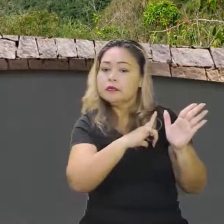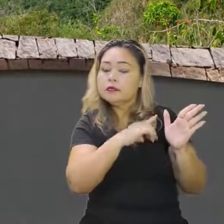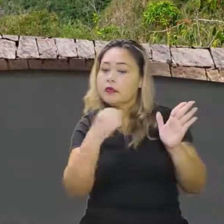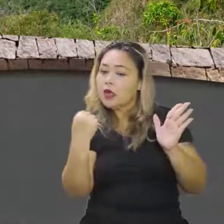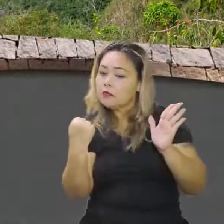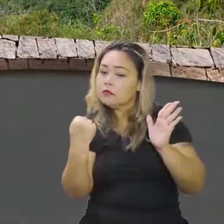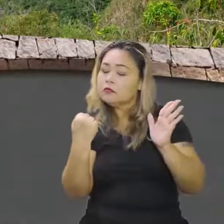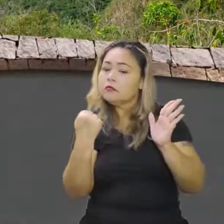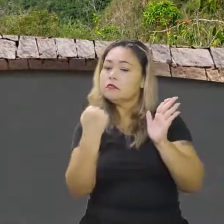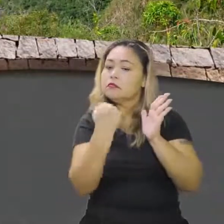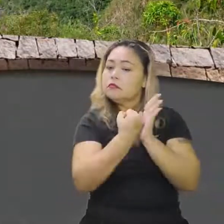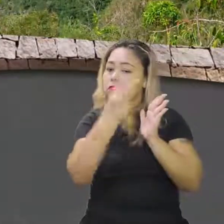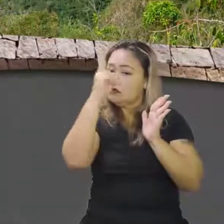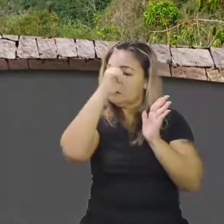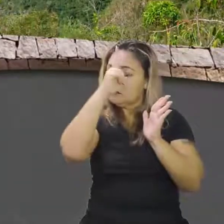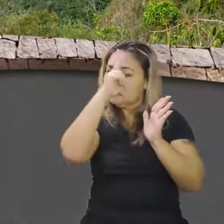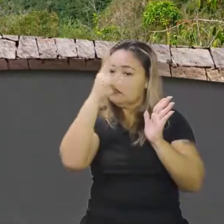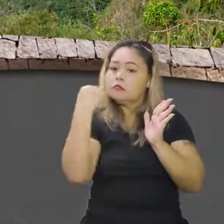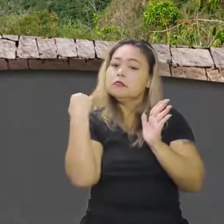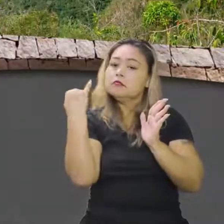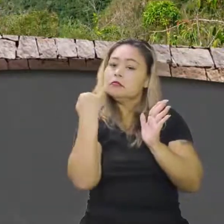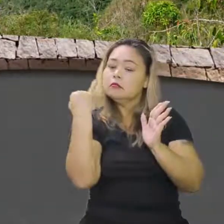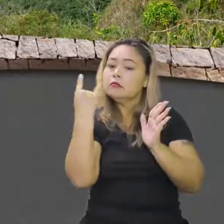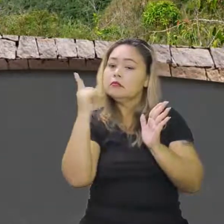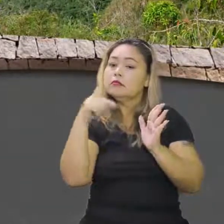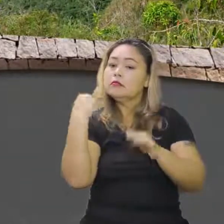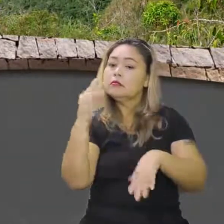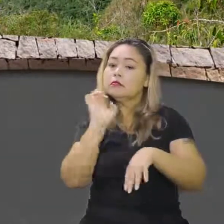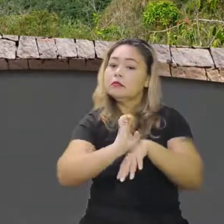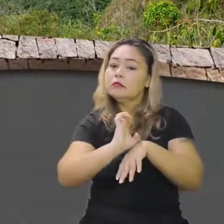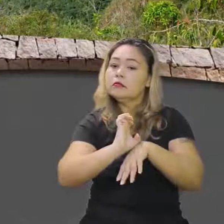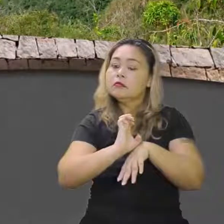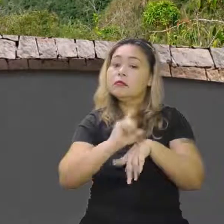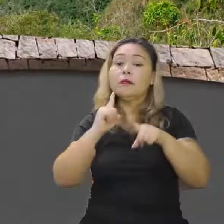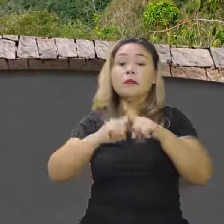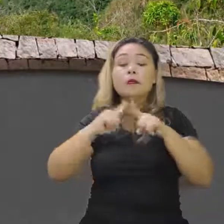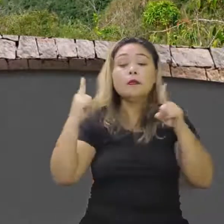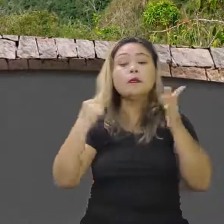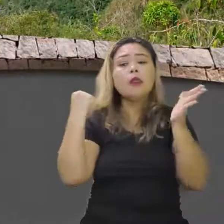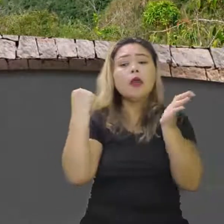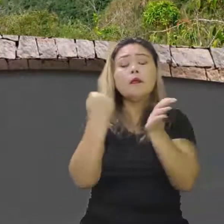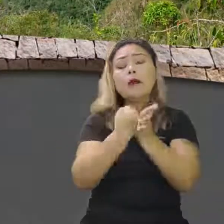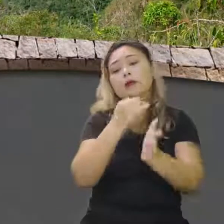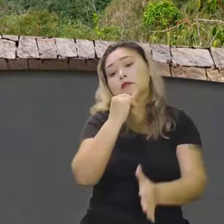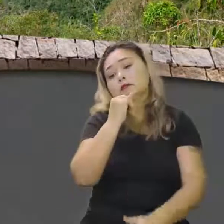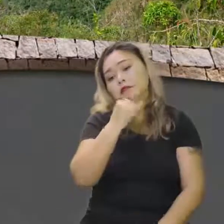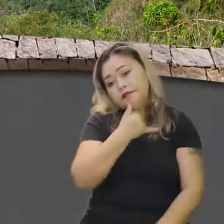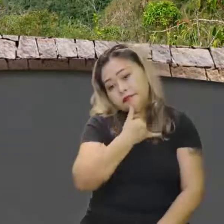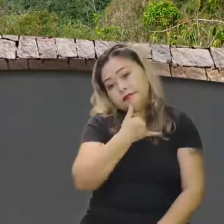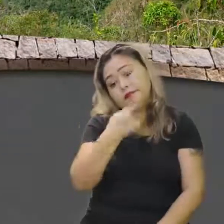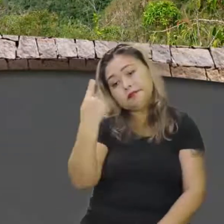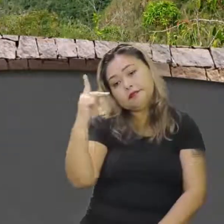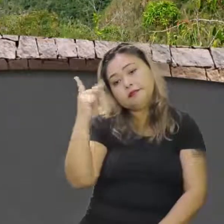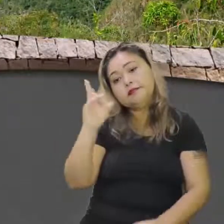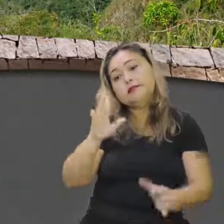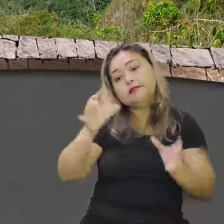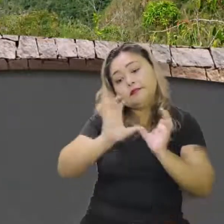marco histórico importante para o nosso estado, mas é um marco muito triste para as nações